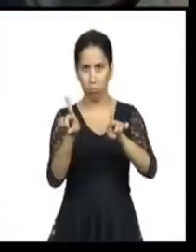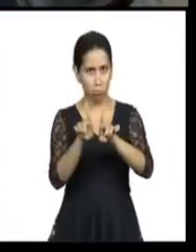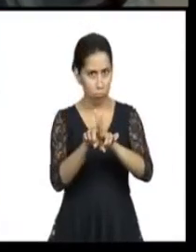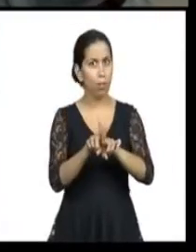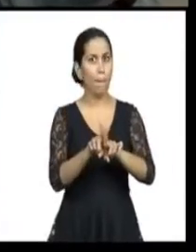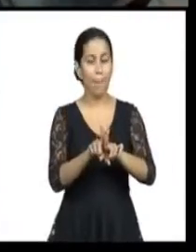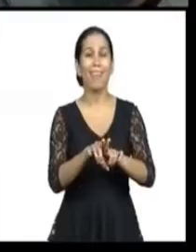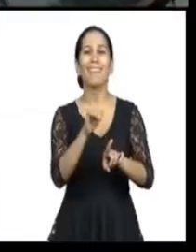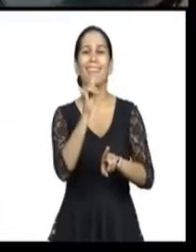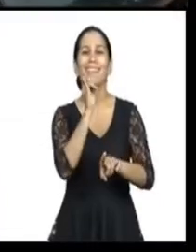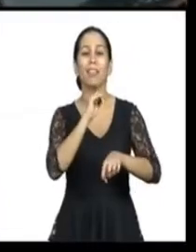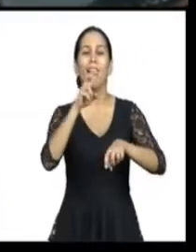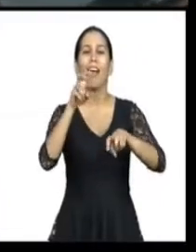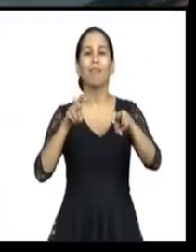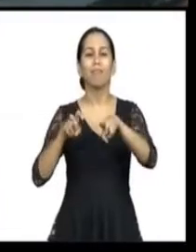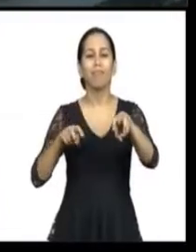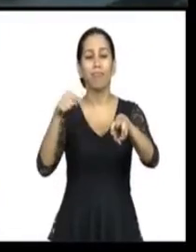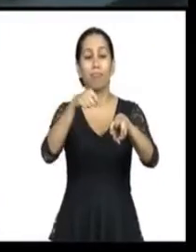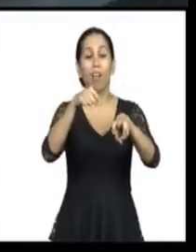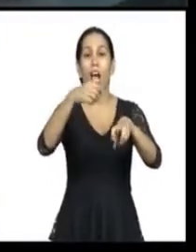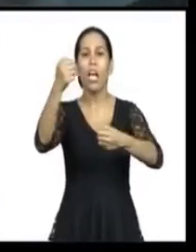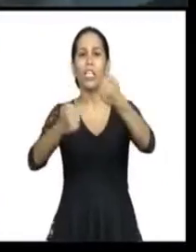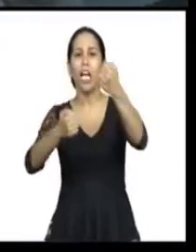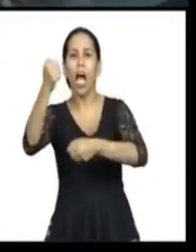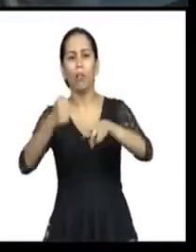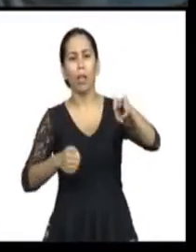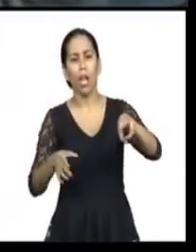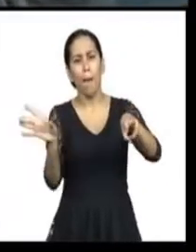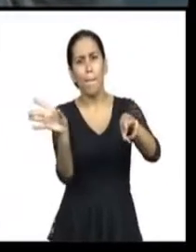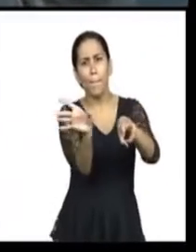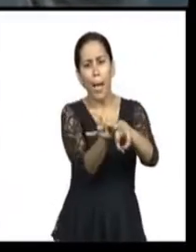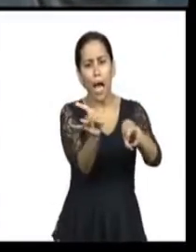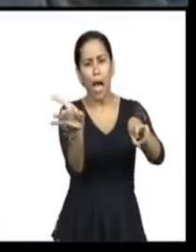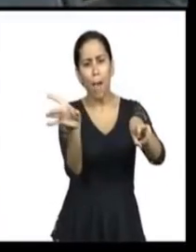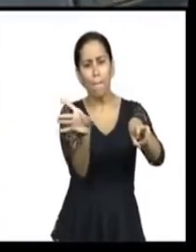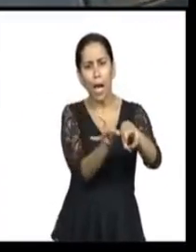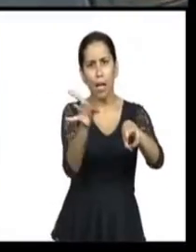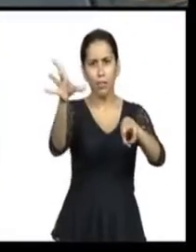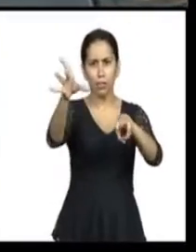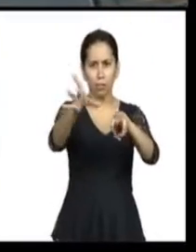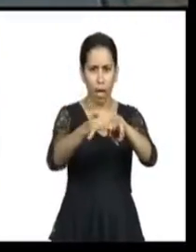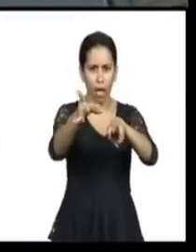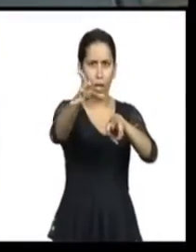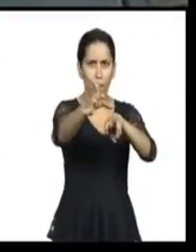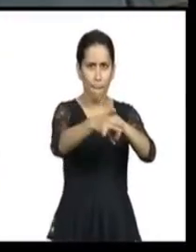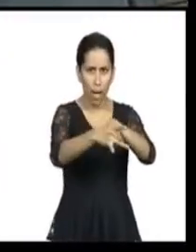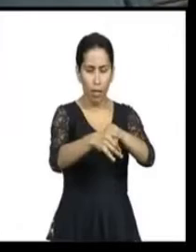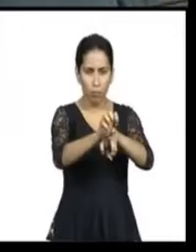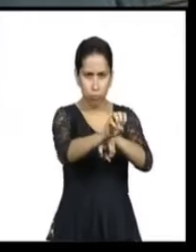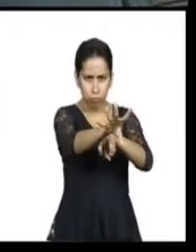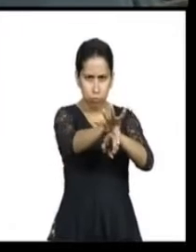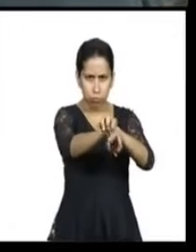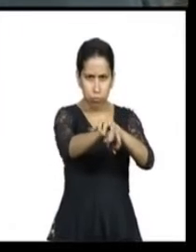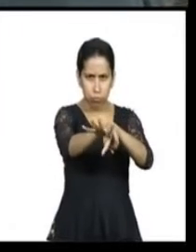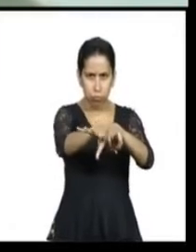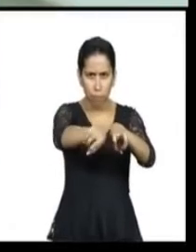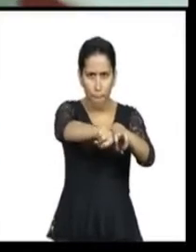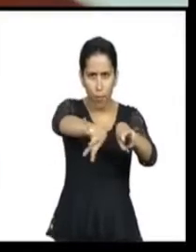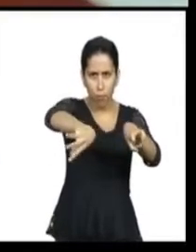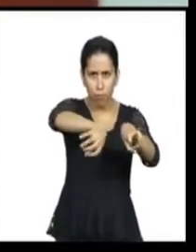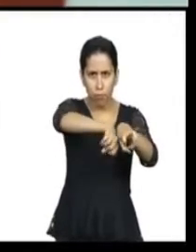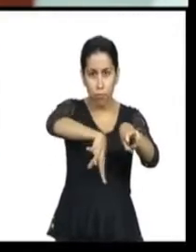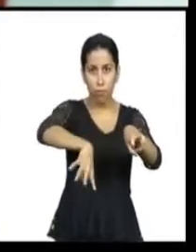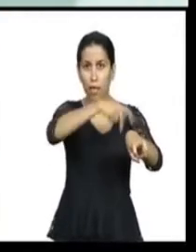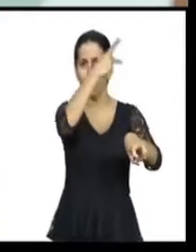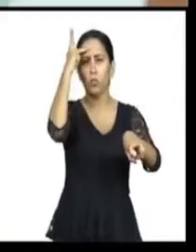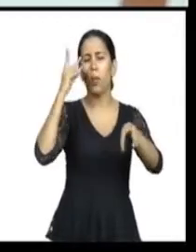devem receber fitas refletivas para ficarem mais visíveis. E, em alguns casos, podem ser colocadas até fitas